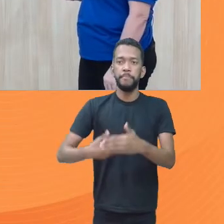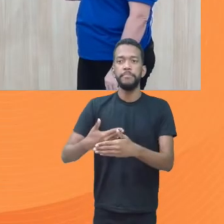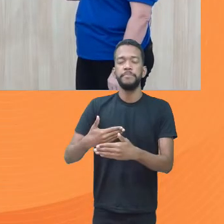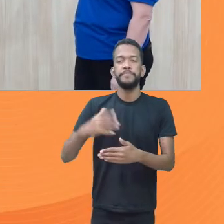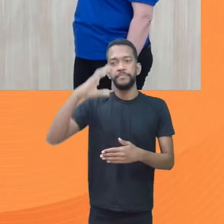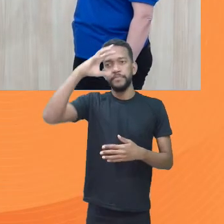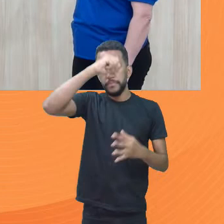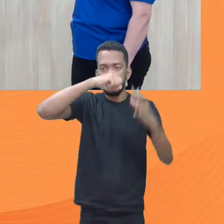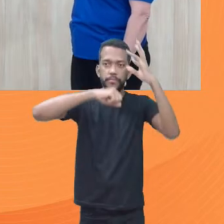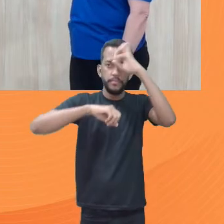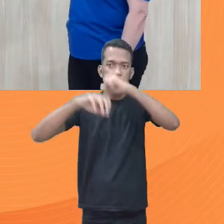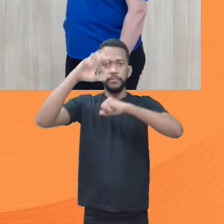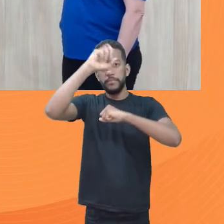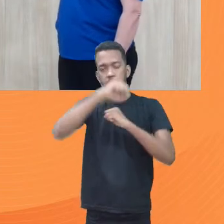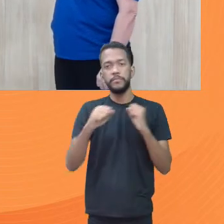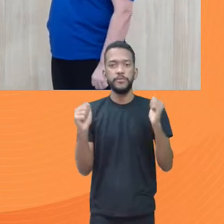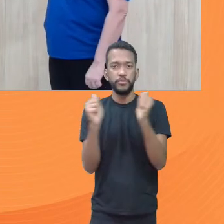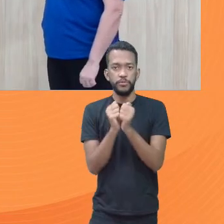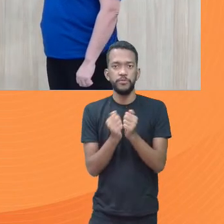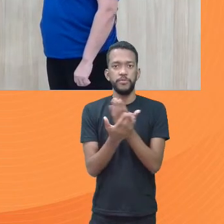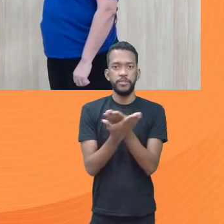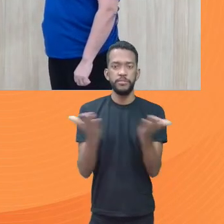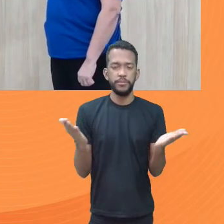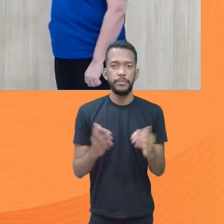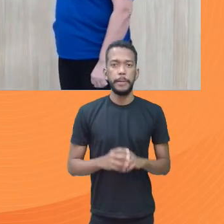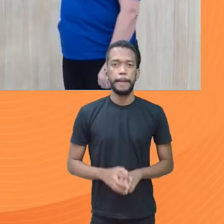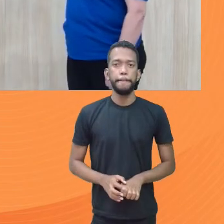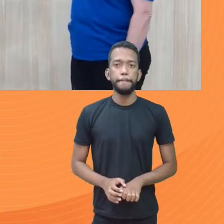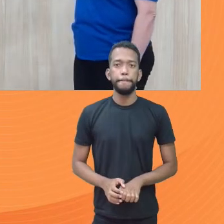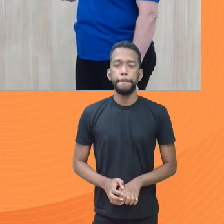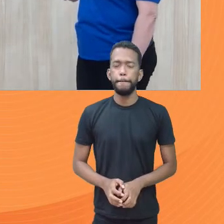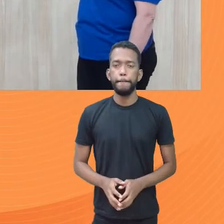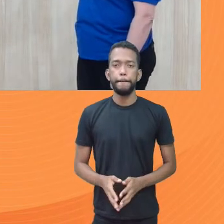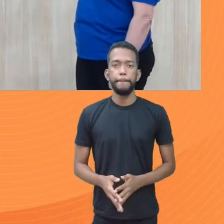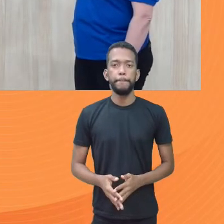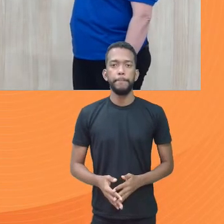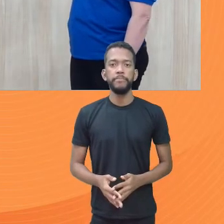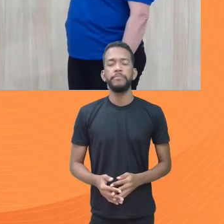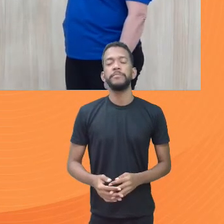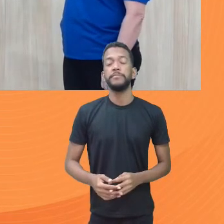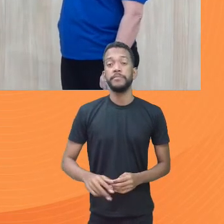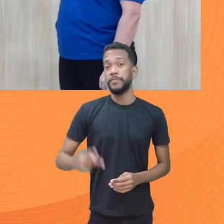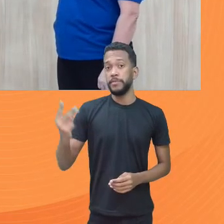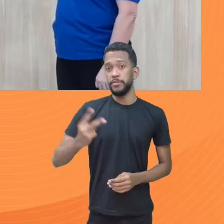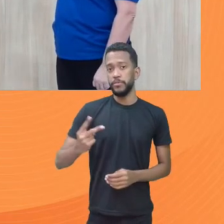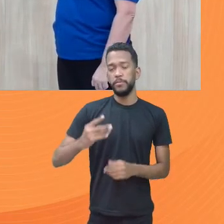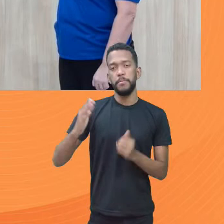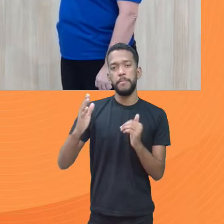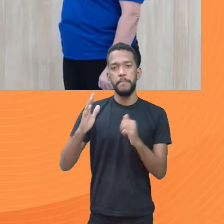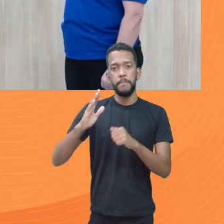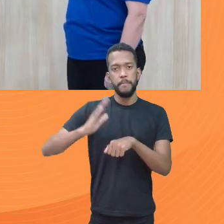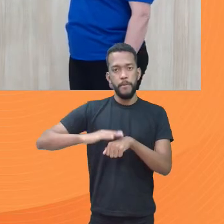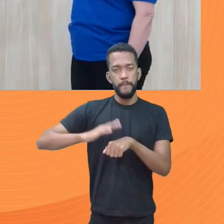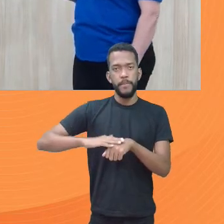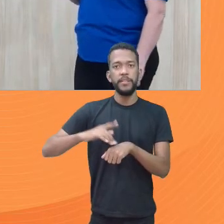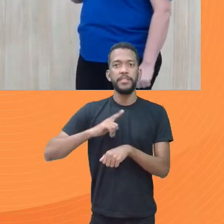com vocês. Já no segundo, não é? Momento é quando o i, não é? Que